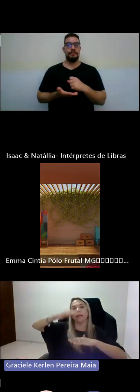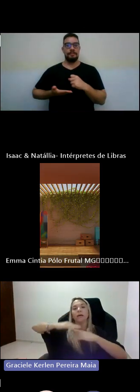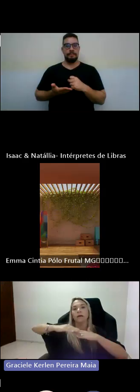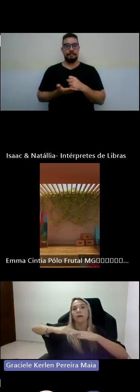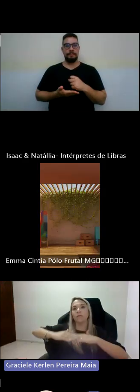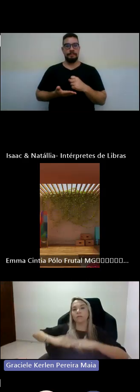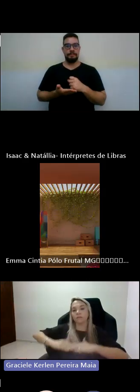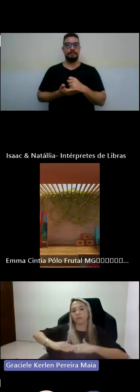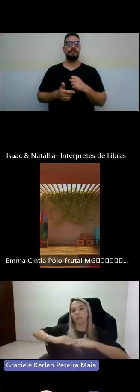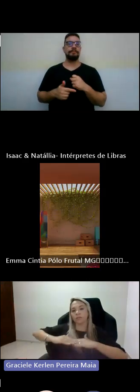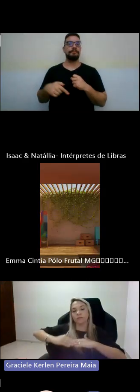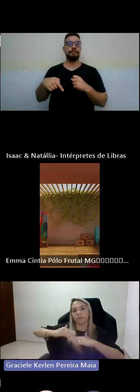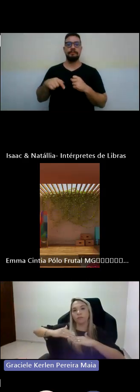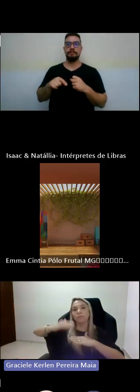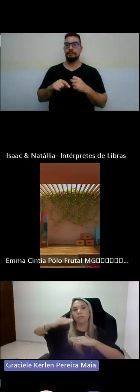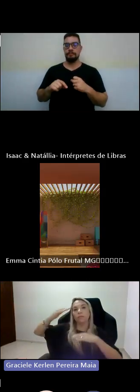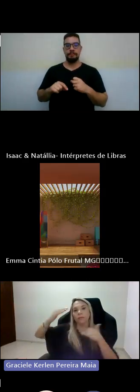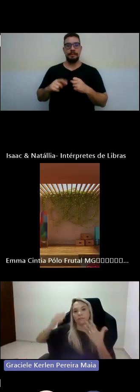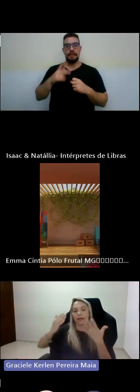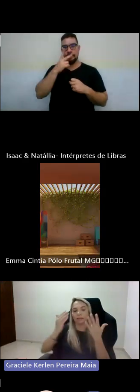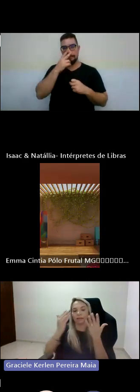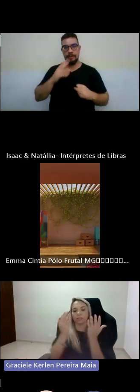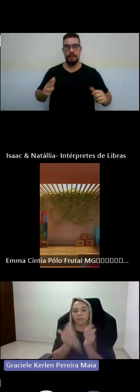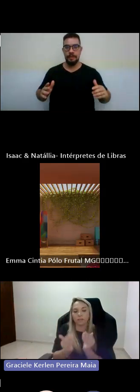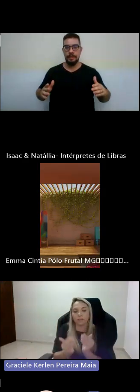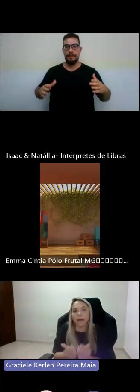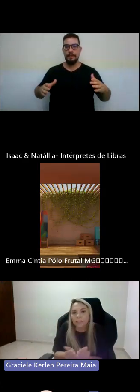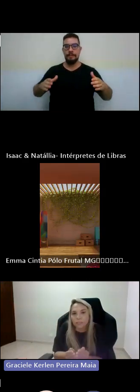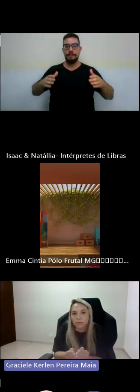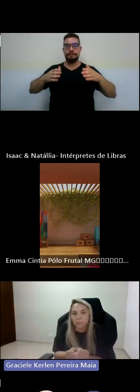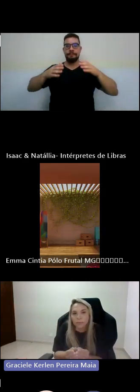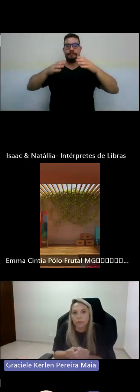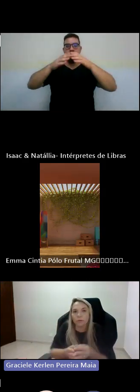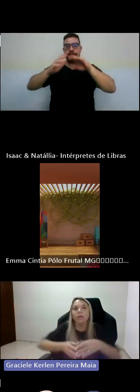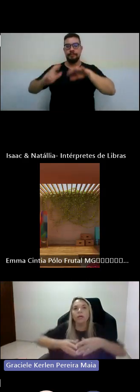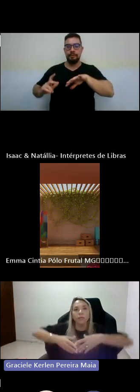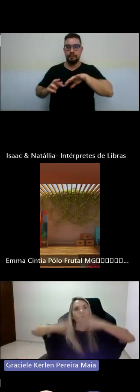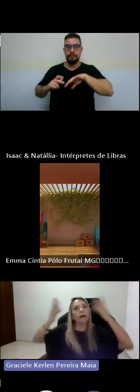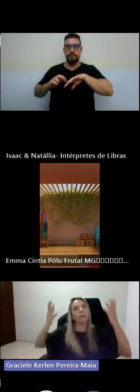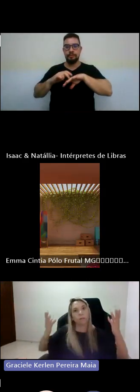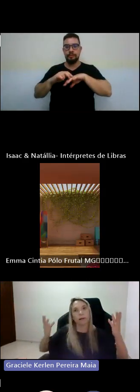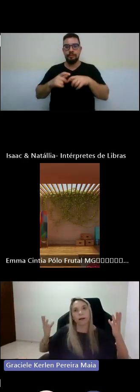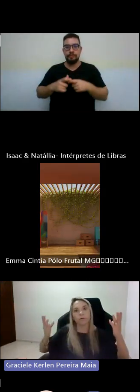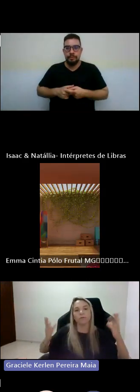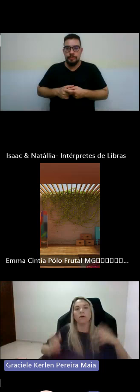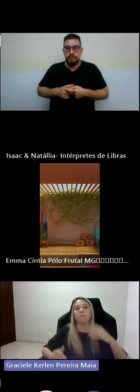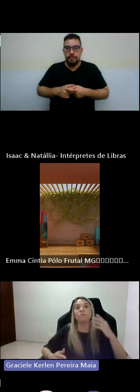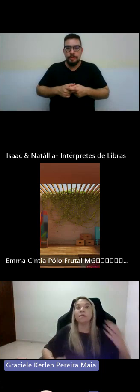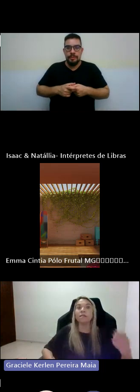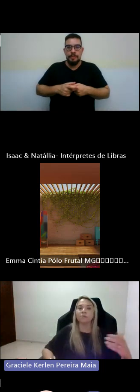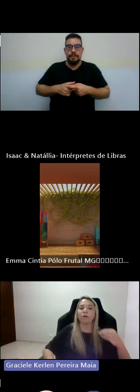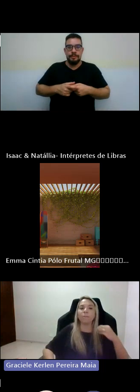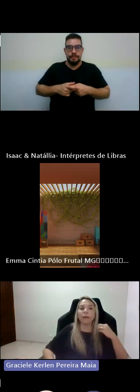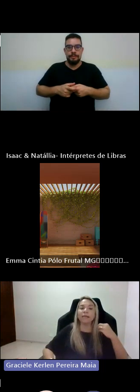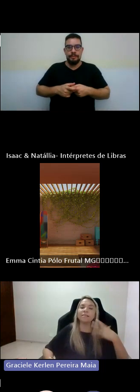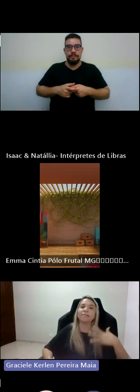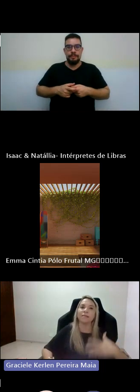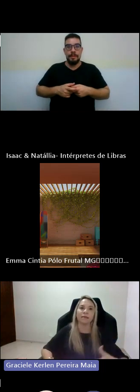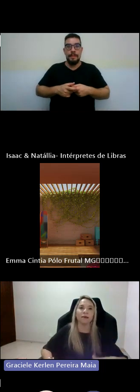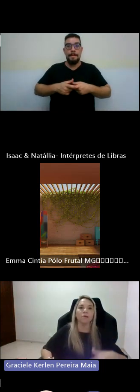gente tem como se a gente estivesse subindo uma escada. A gente precisa partir do micro e vai lá para o macro. Por isso que